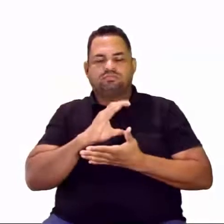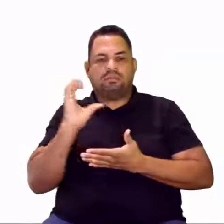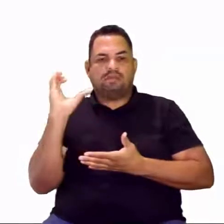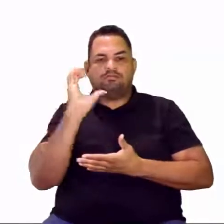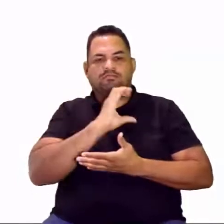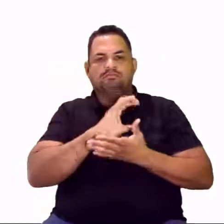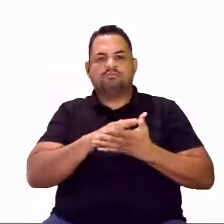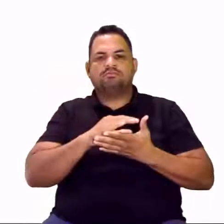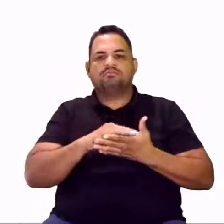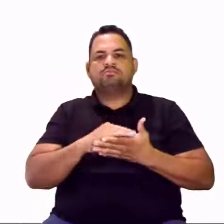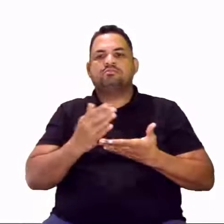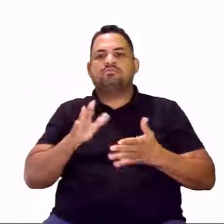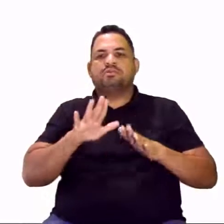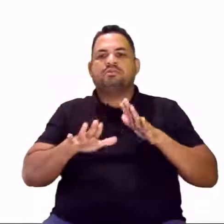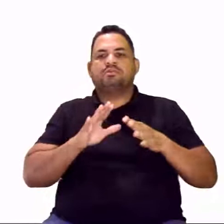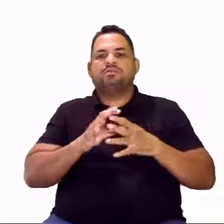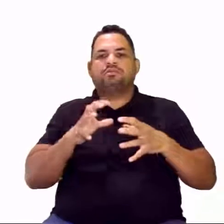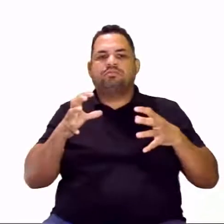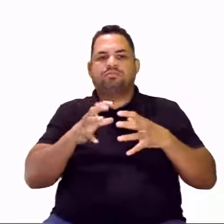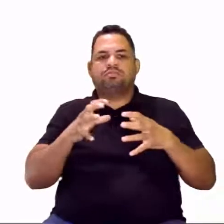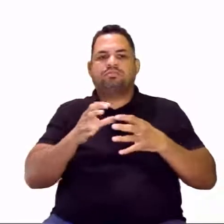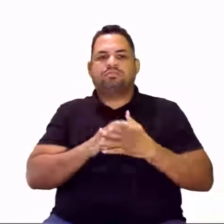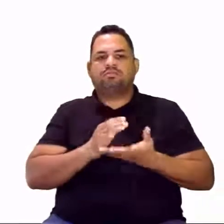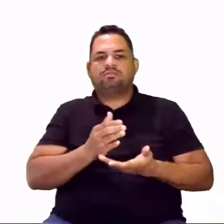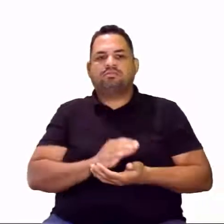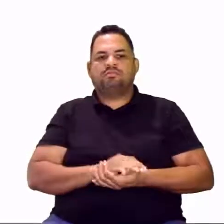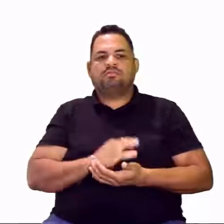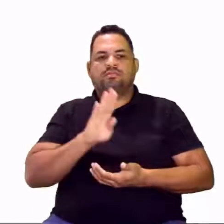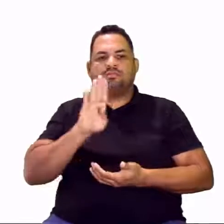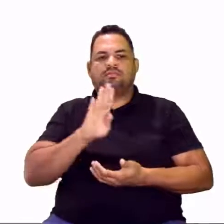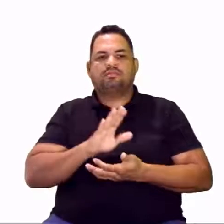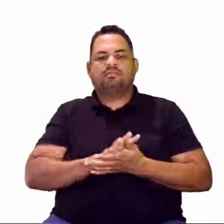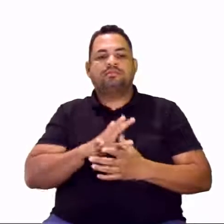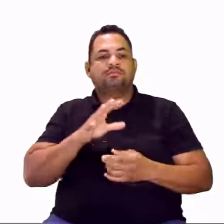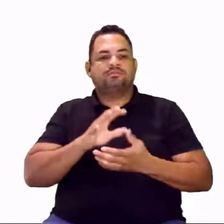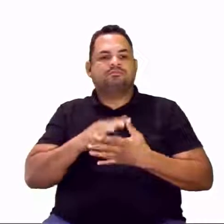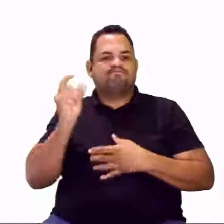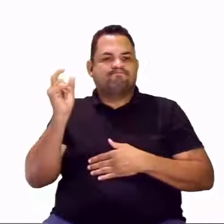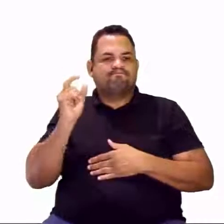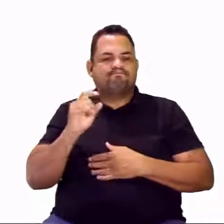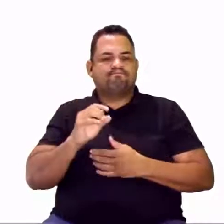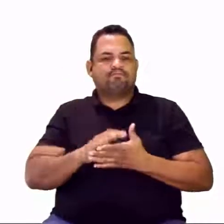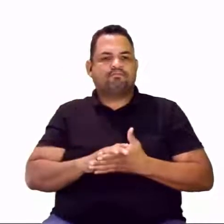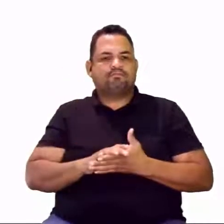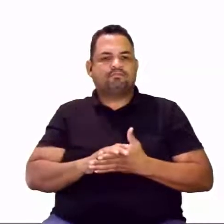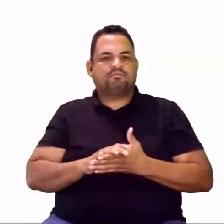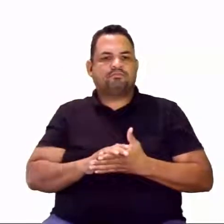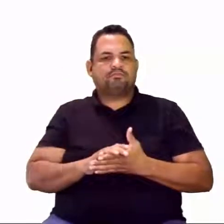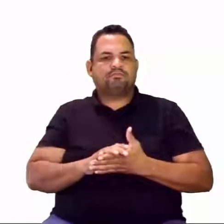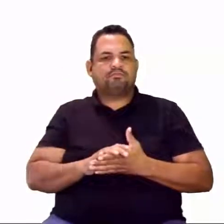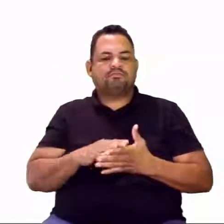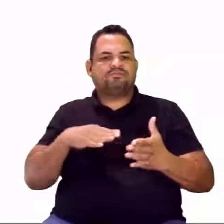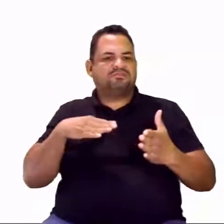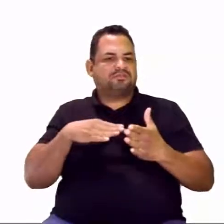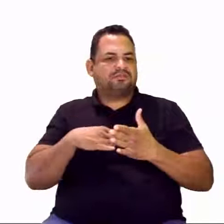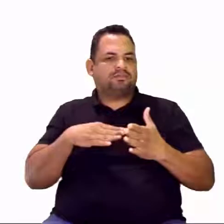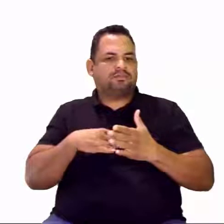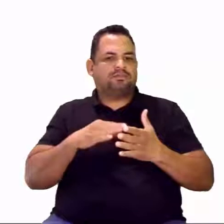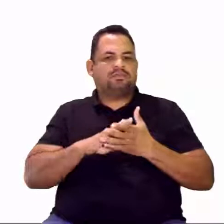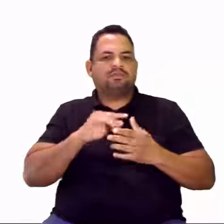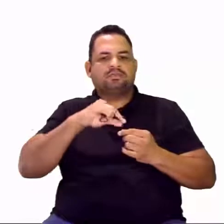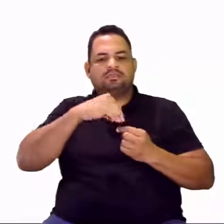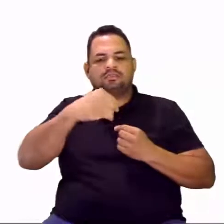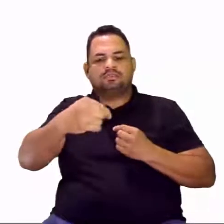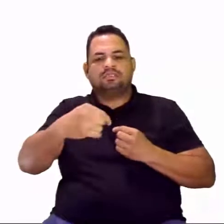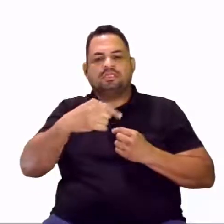só depende da pressão da coluna de água. Na letra B, impede a saída de água por ser